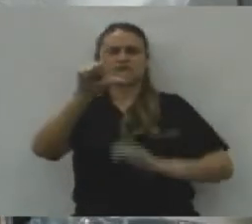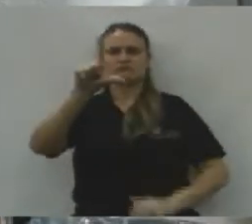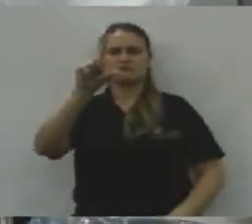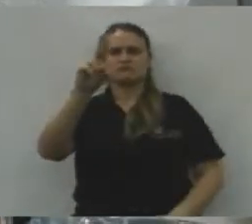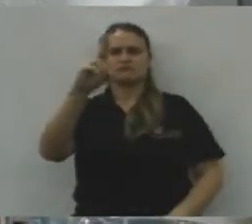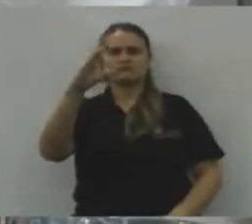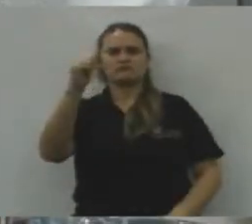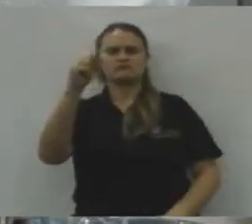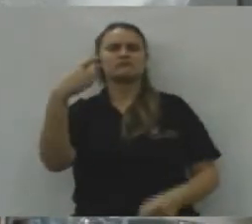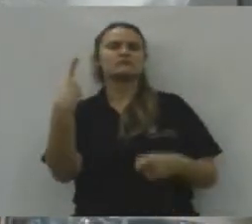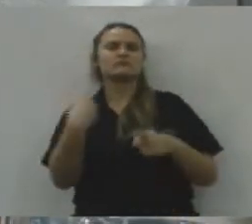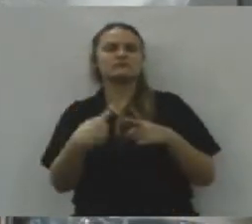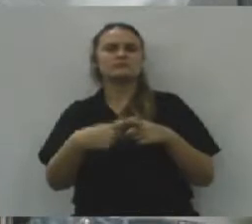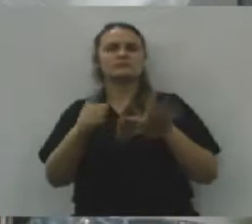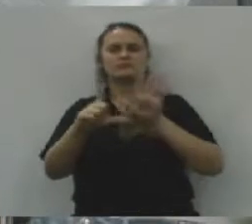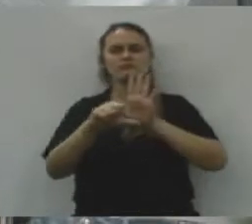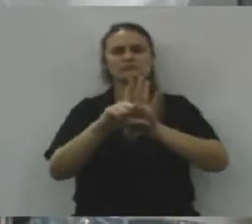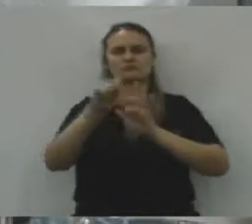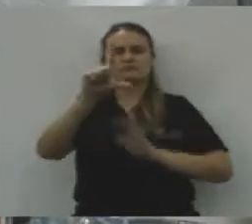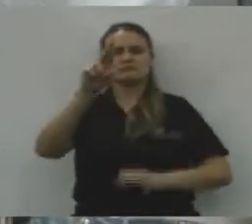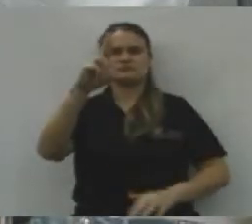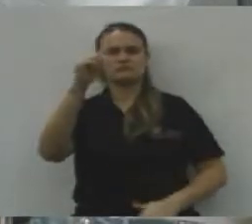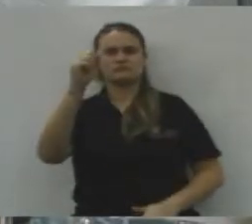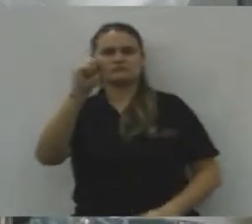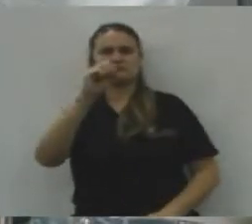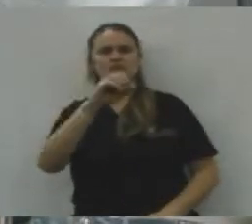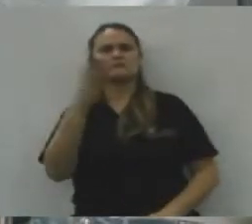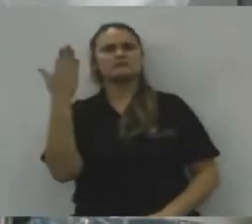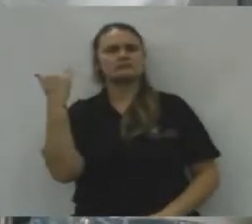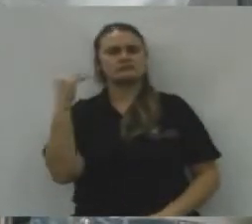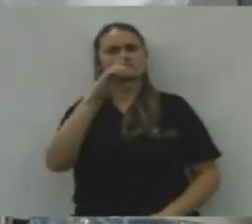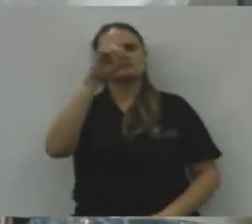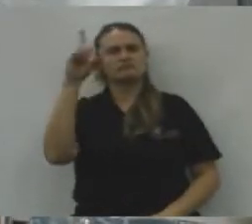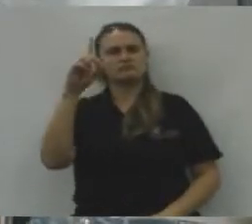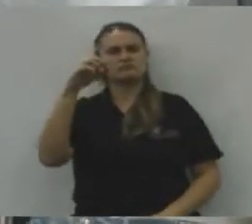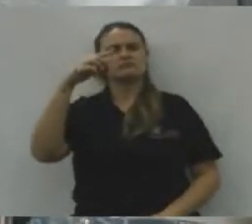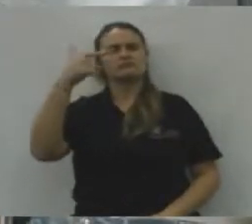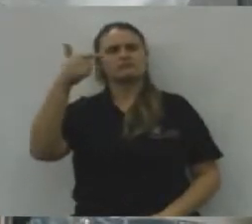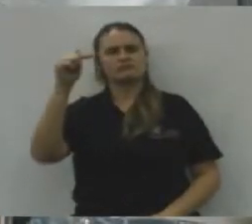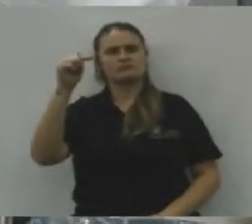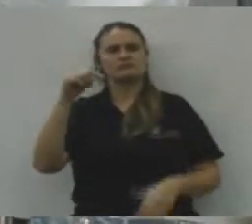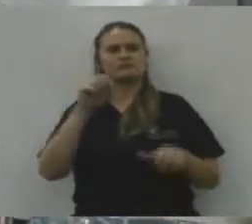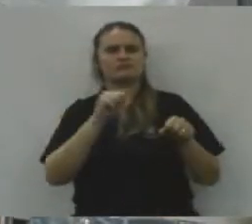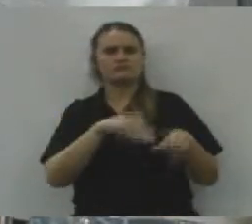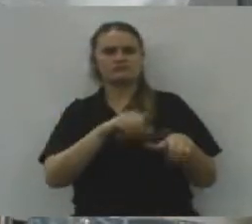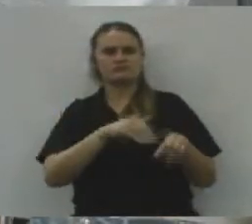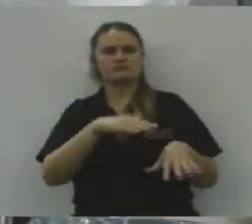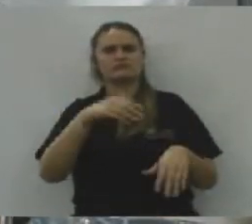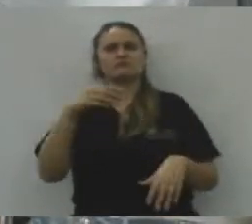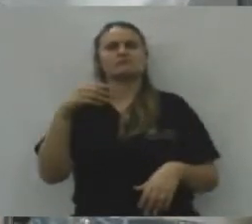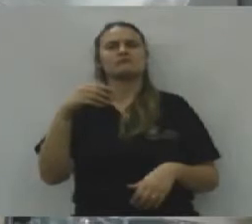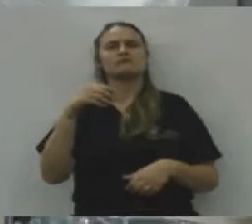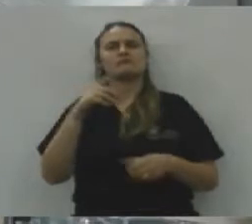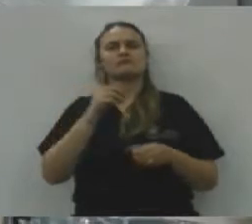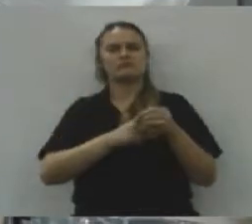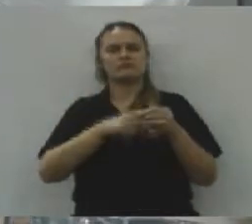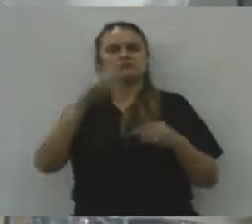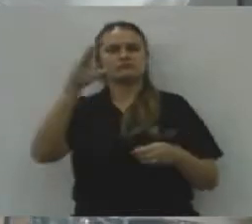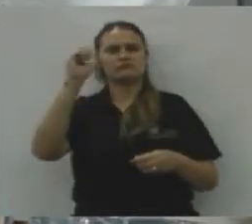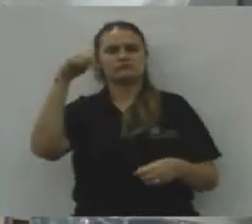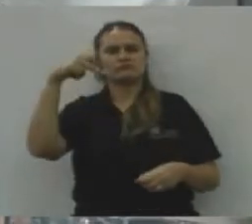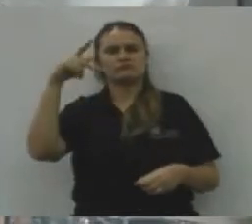porquê do Lei Lucas é que no dia 27 de setembro de 2017, na cidade de Campinas, um menininho